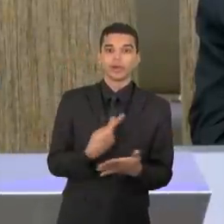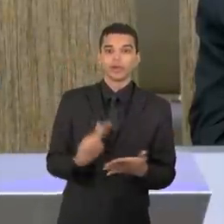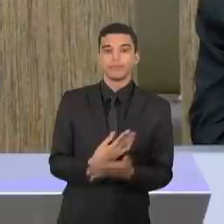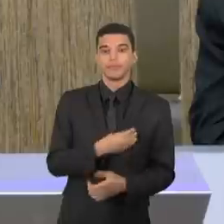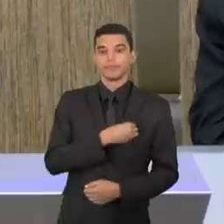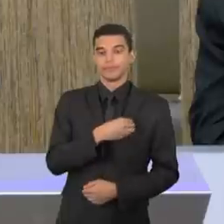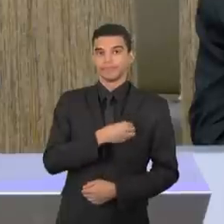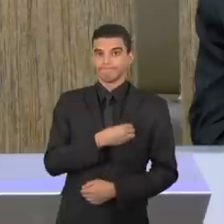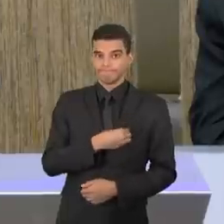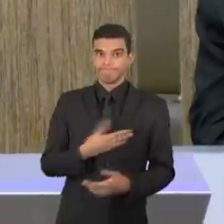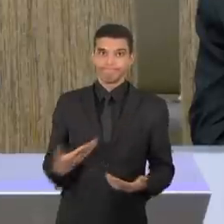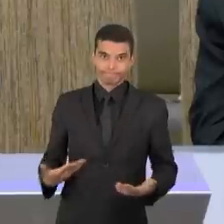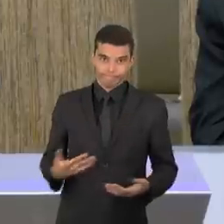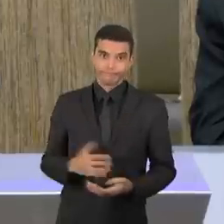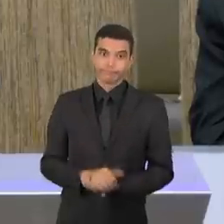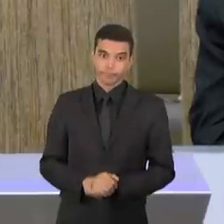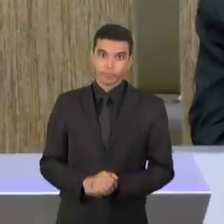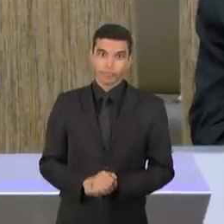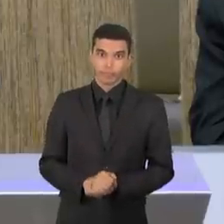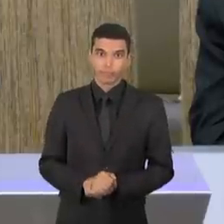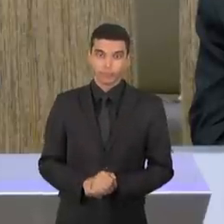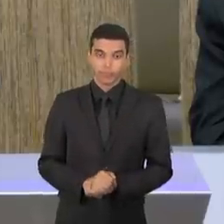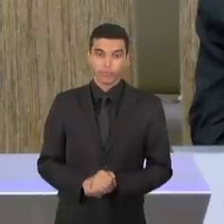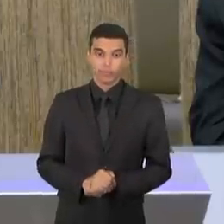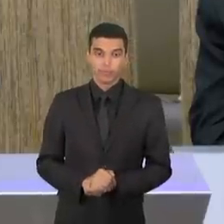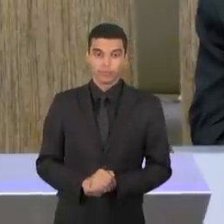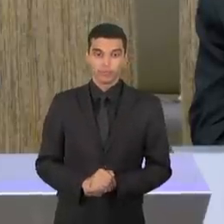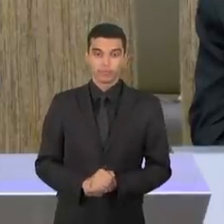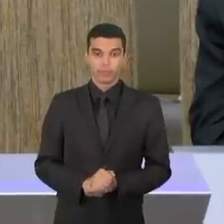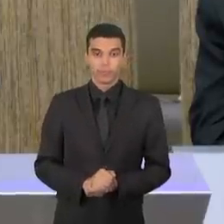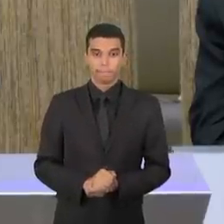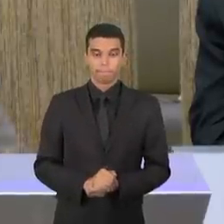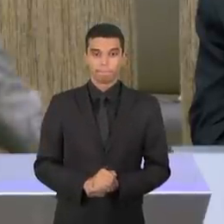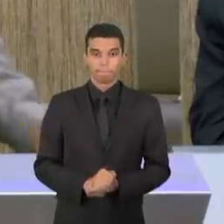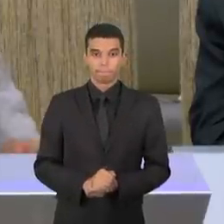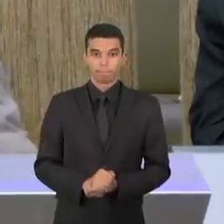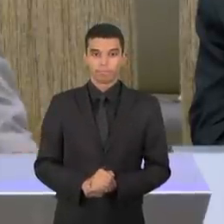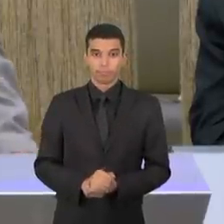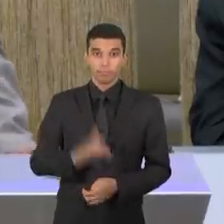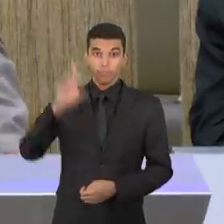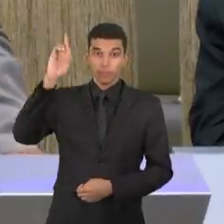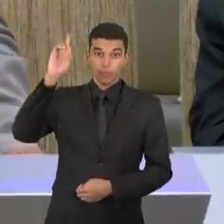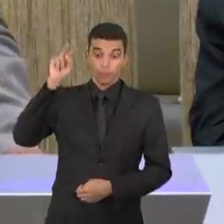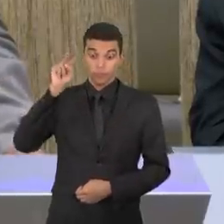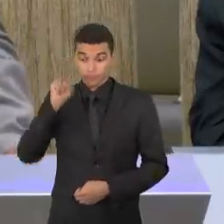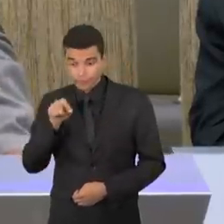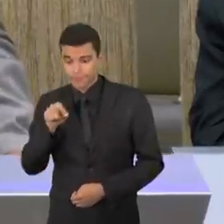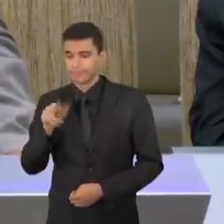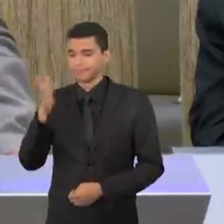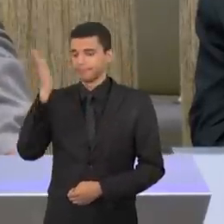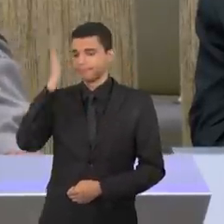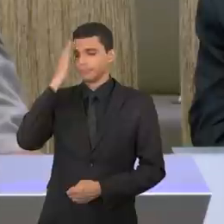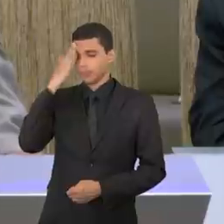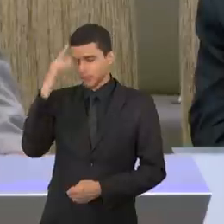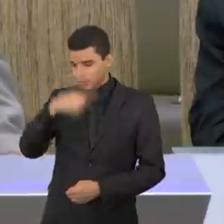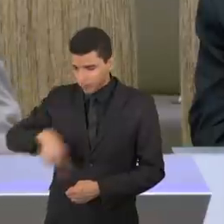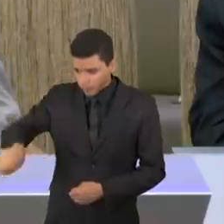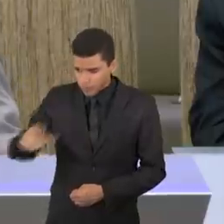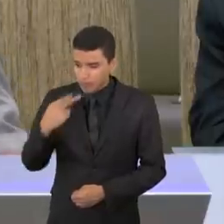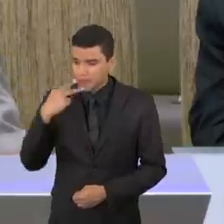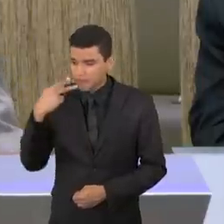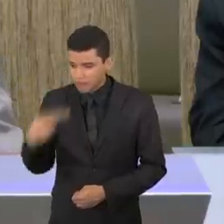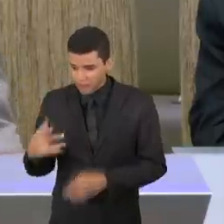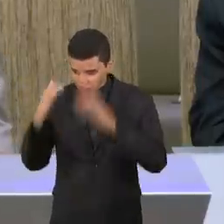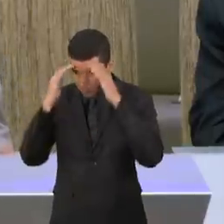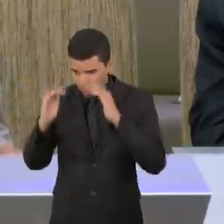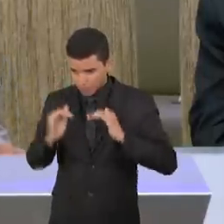mentia, mas o coração não era reto, não era fiel diante de Deus. Por isso vem a